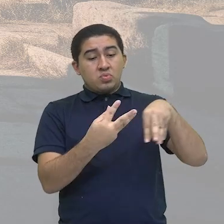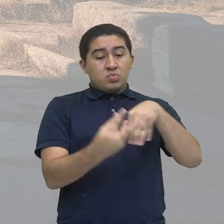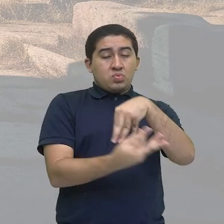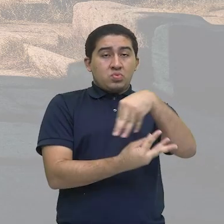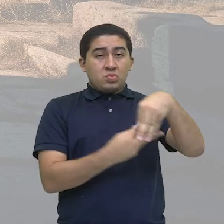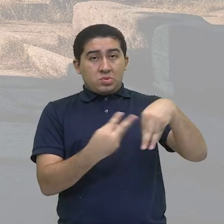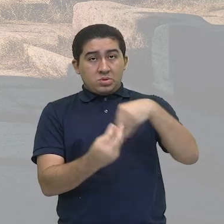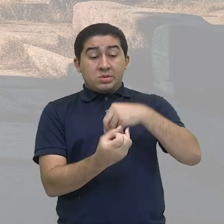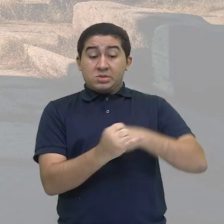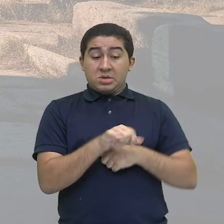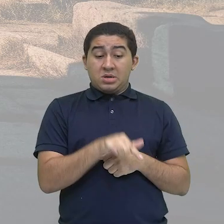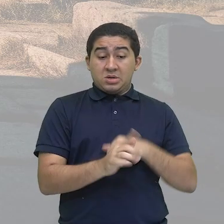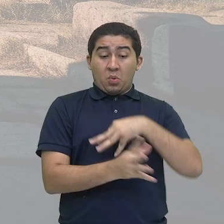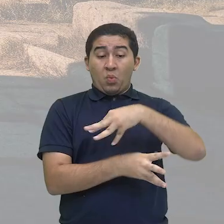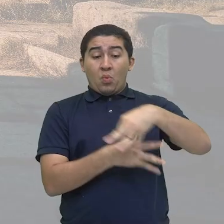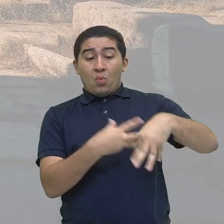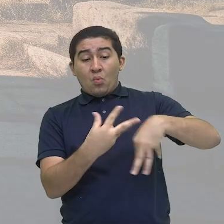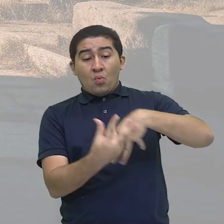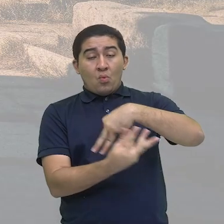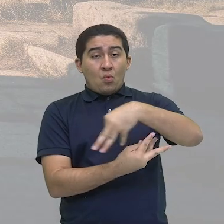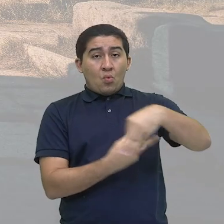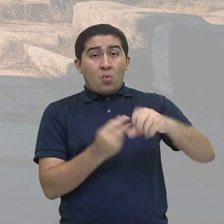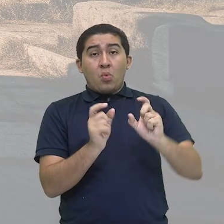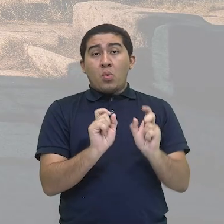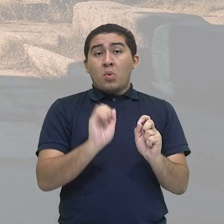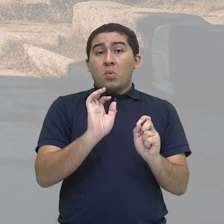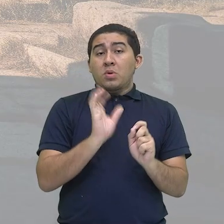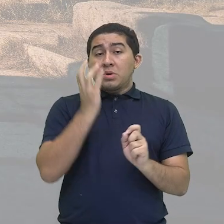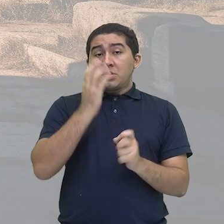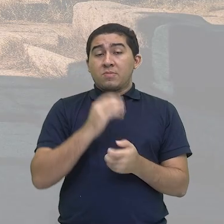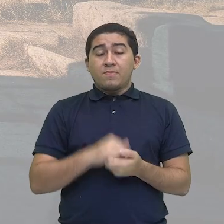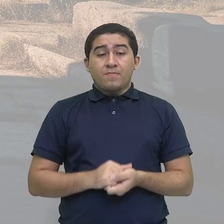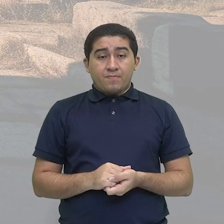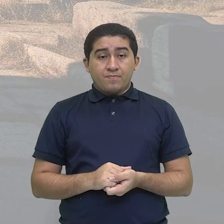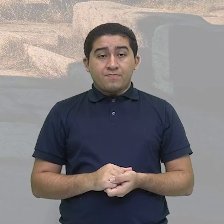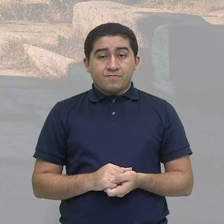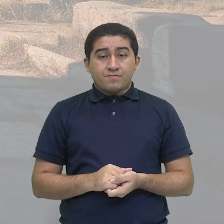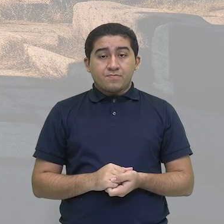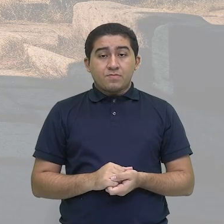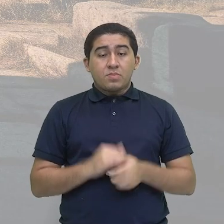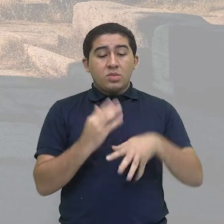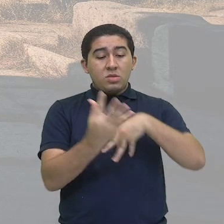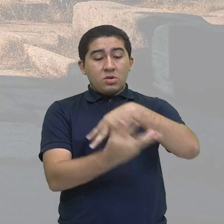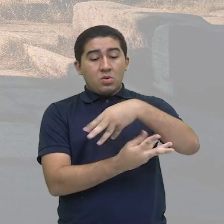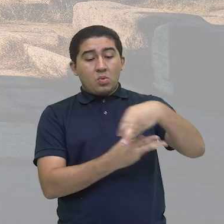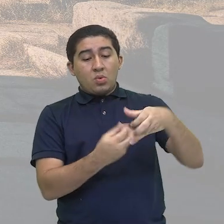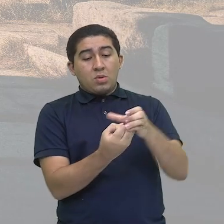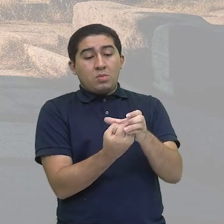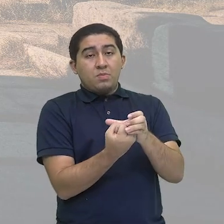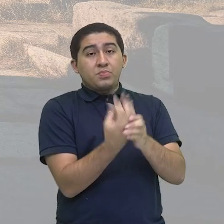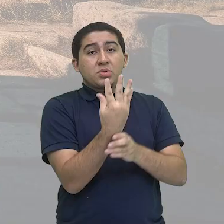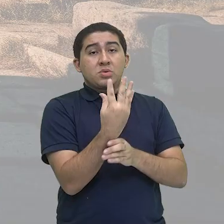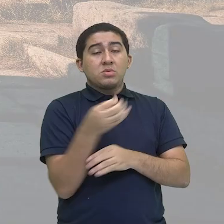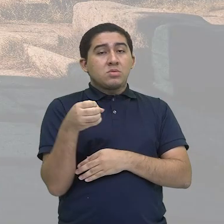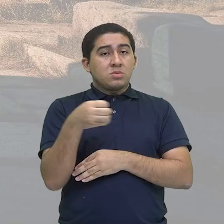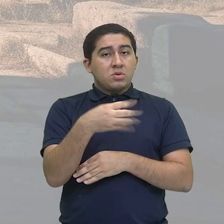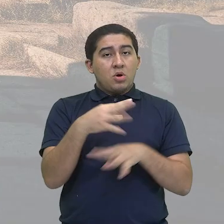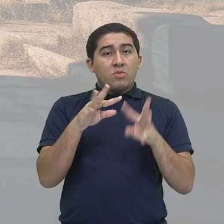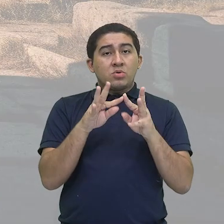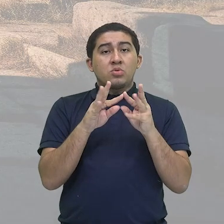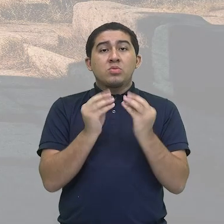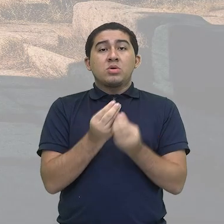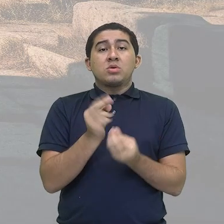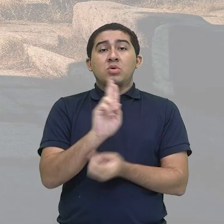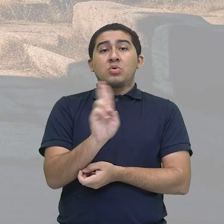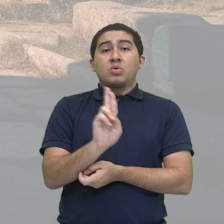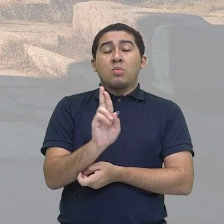reage com o oxigênio, ele dá um resultado de uma nova substância,